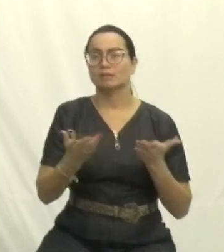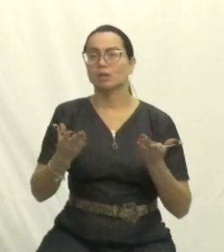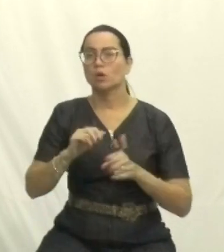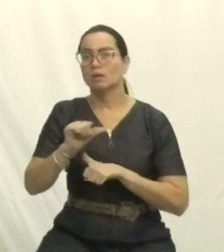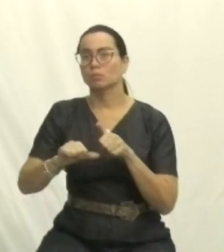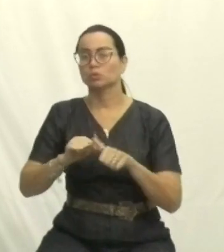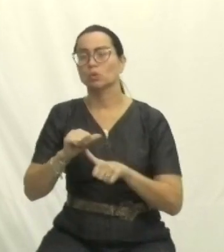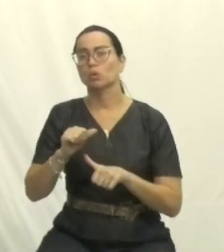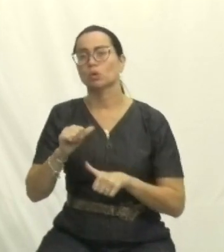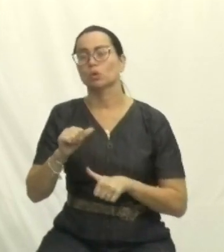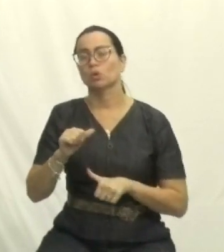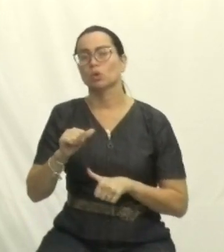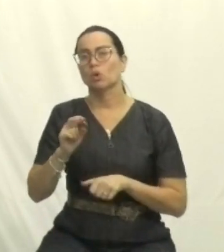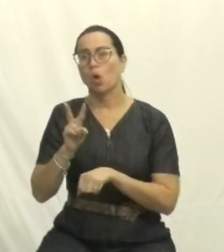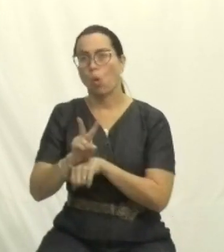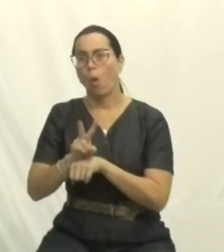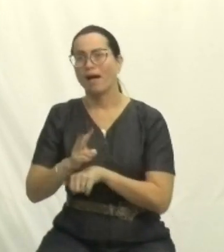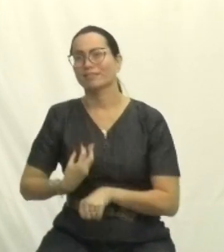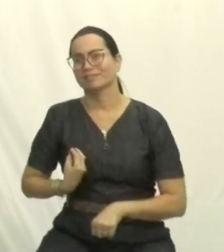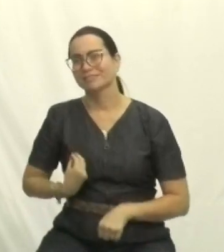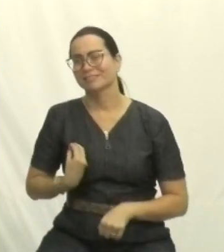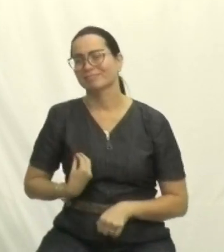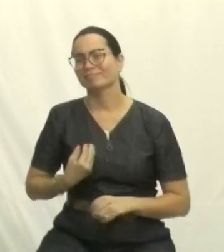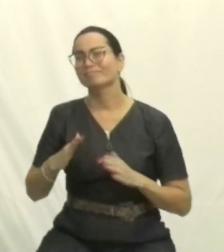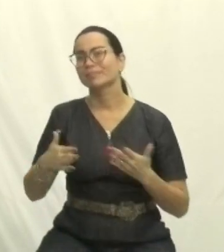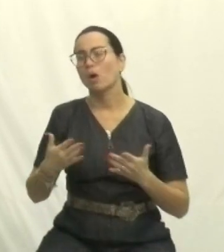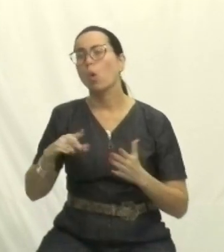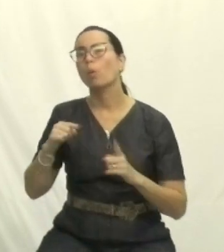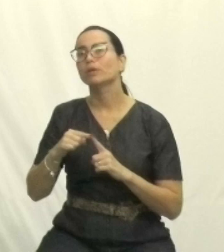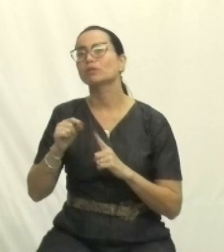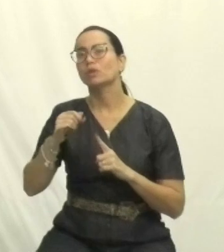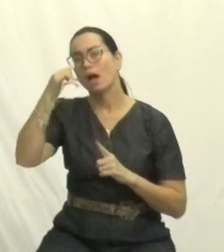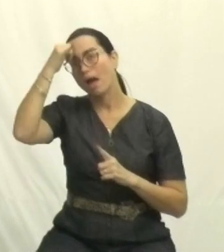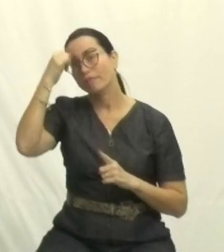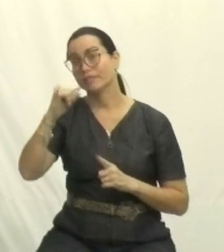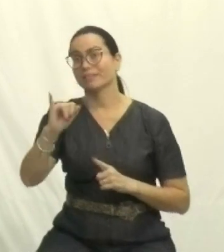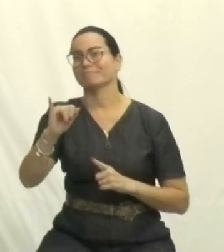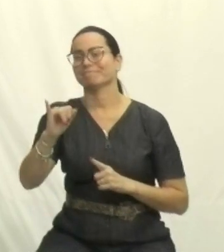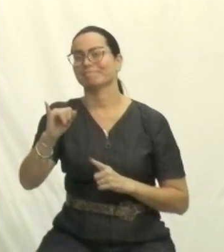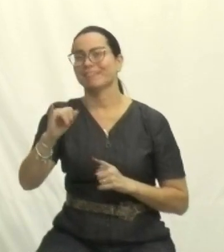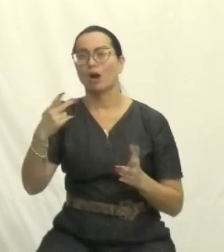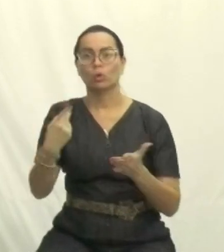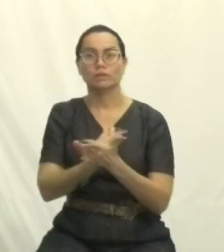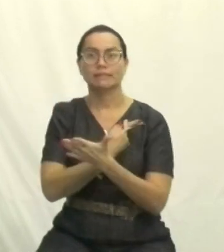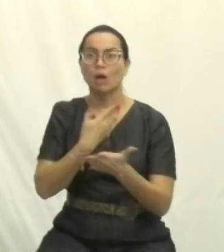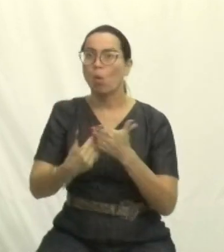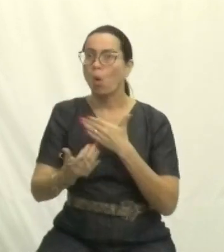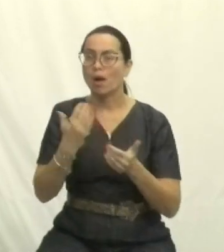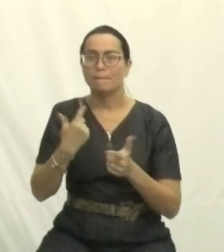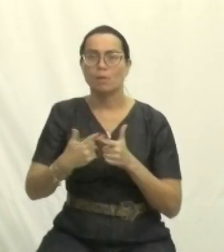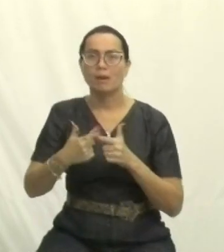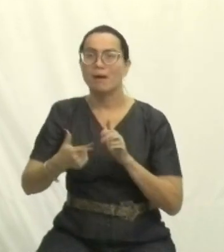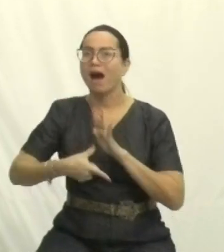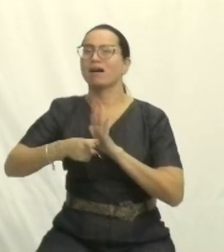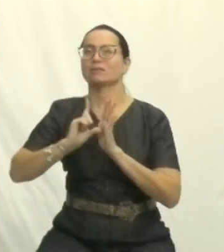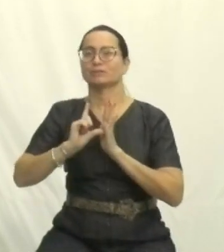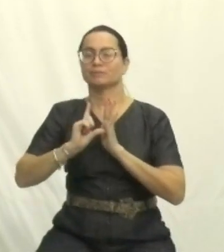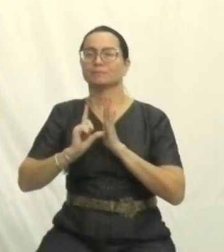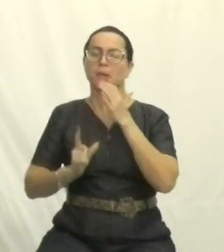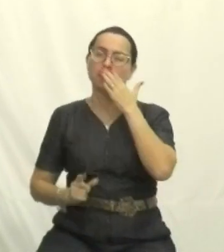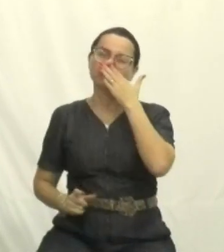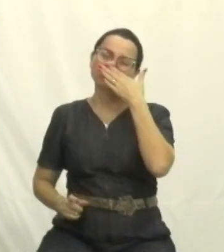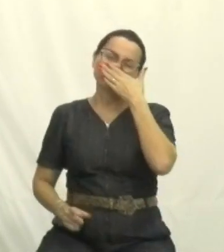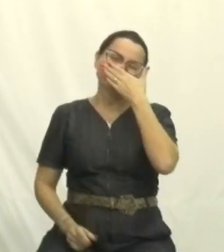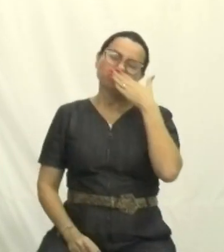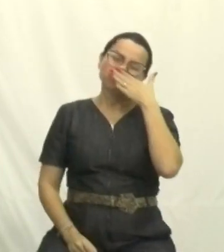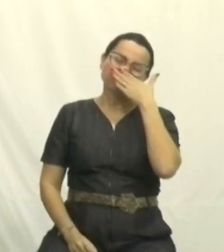nosso grande volume é trabalhar na prevenção. Roseli é mãe, né? A gente é aquilo que a mãe faz, né? Melhor prevenir que